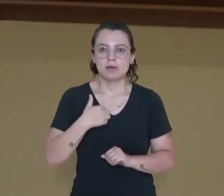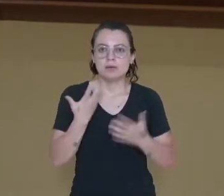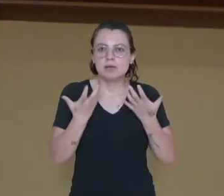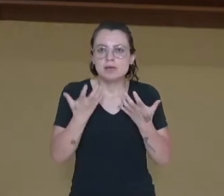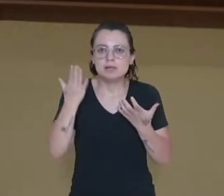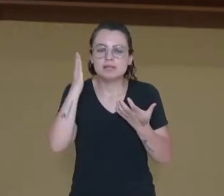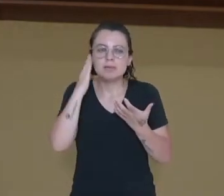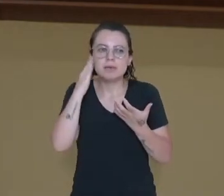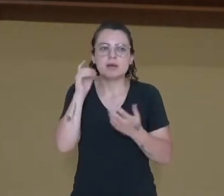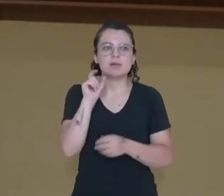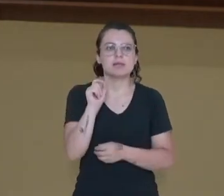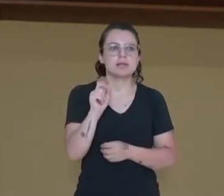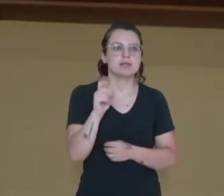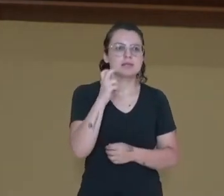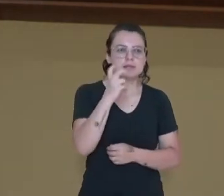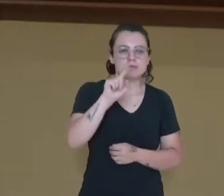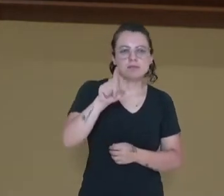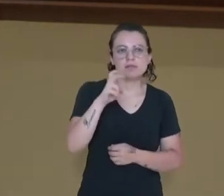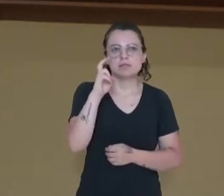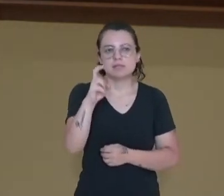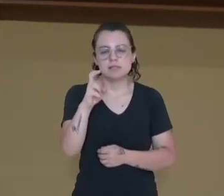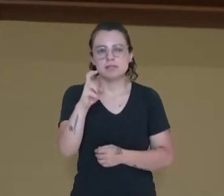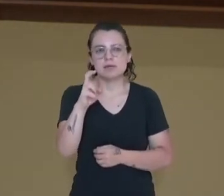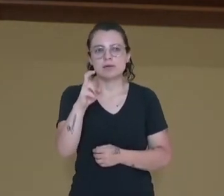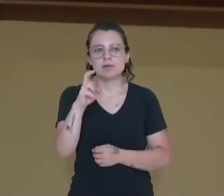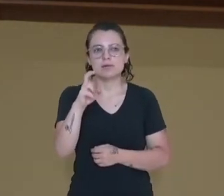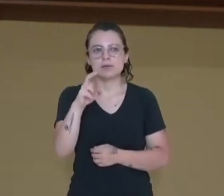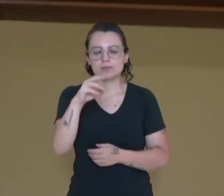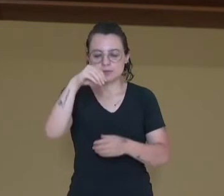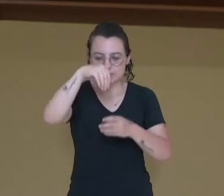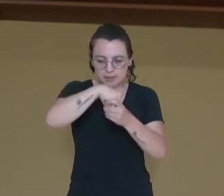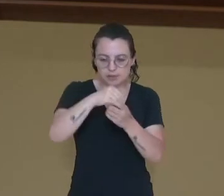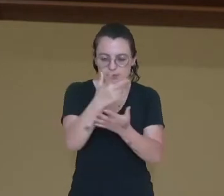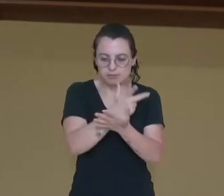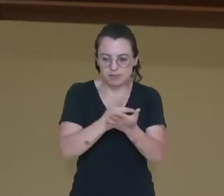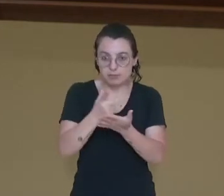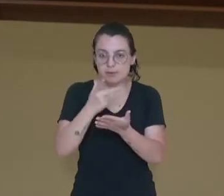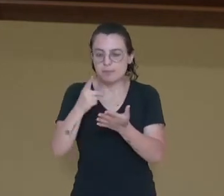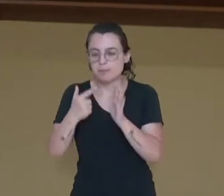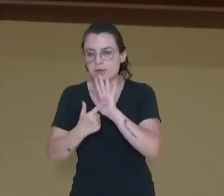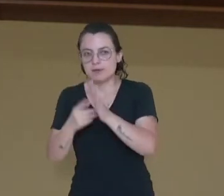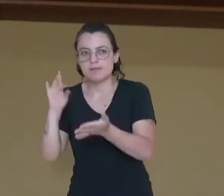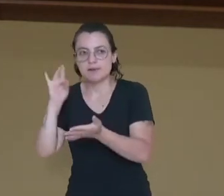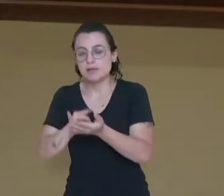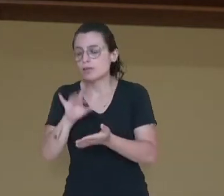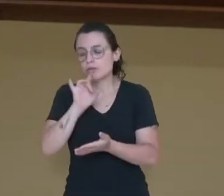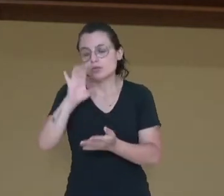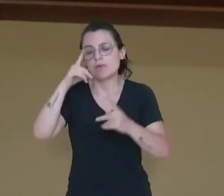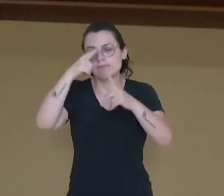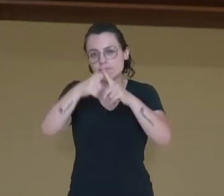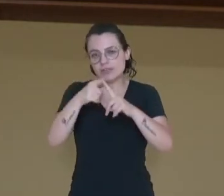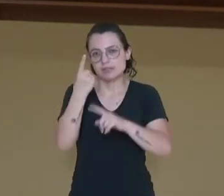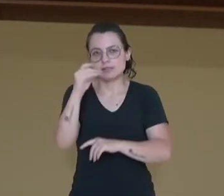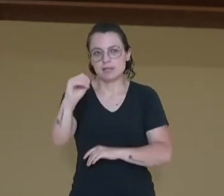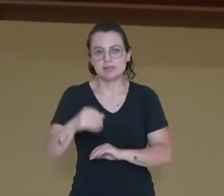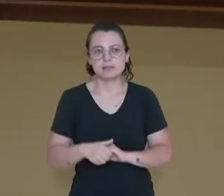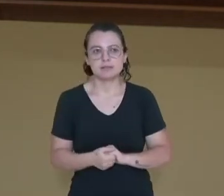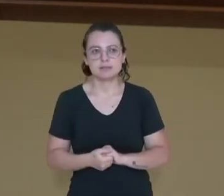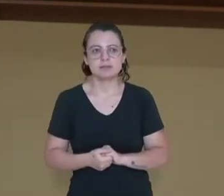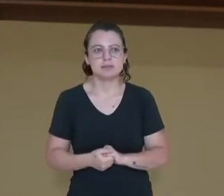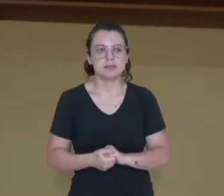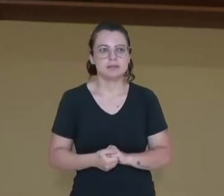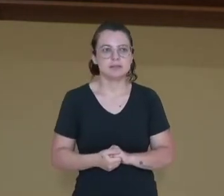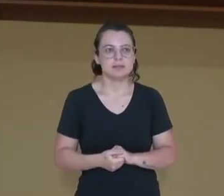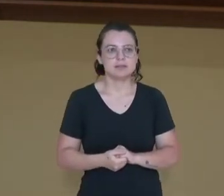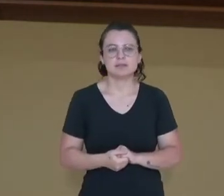5,5 centímetros no mapa corresponde na realidade, basta eu multiplicar por 10. É isso?